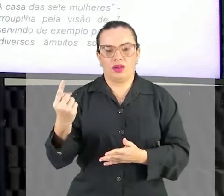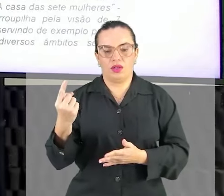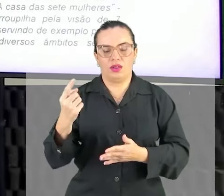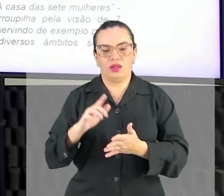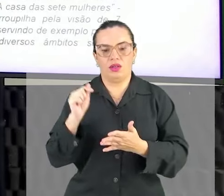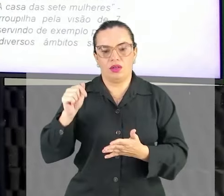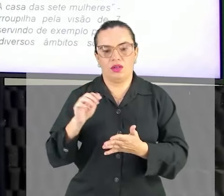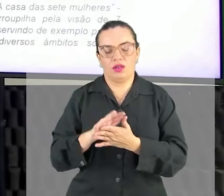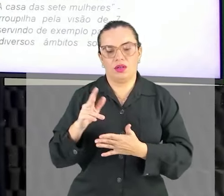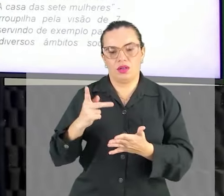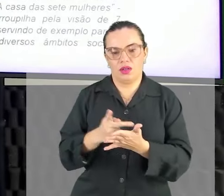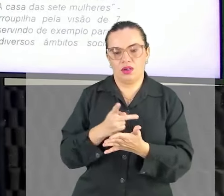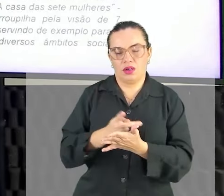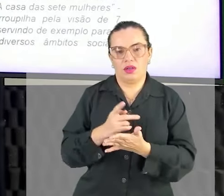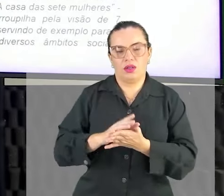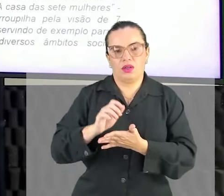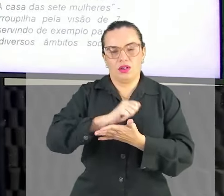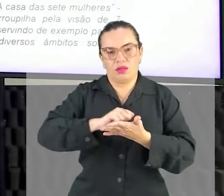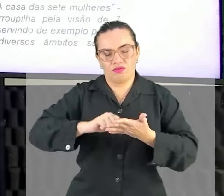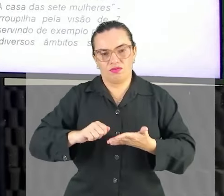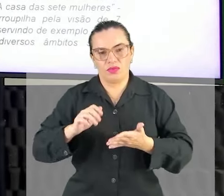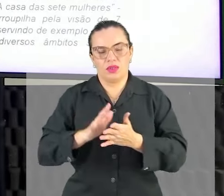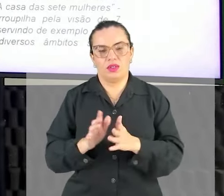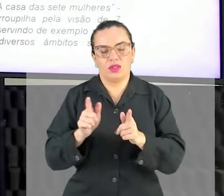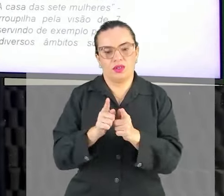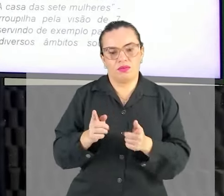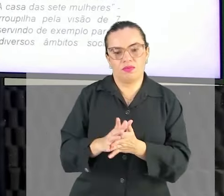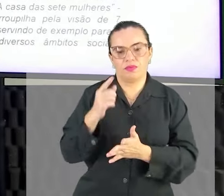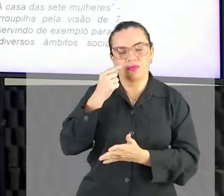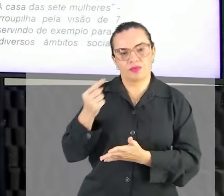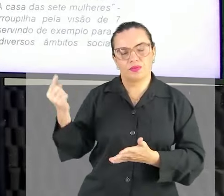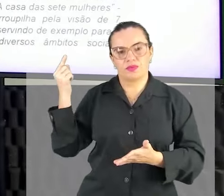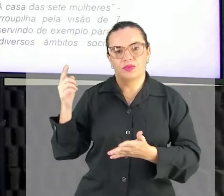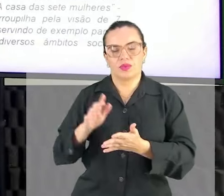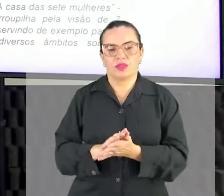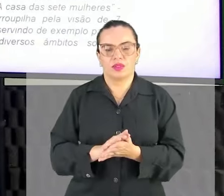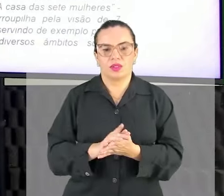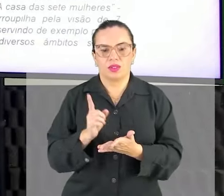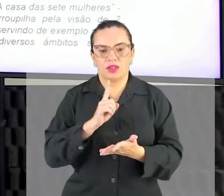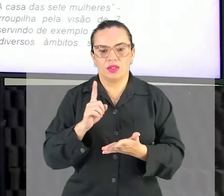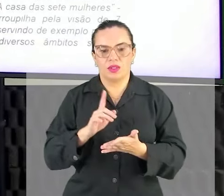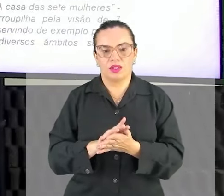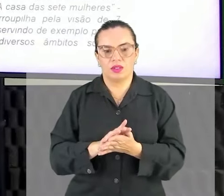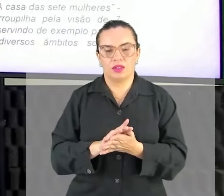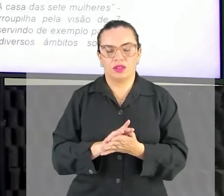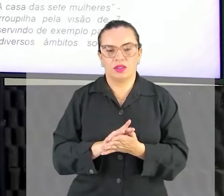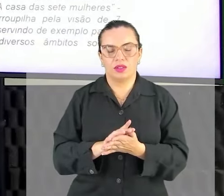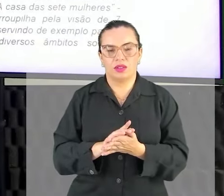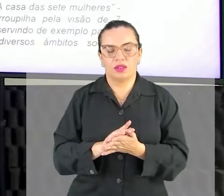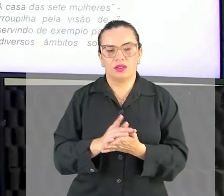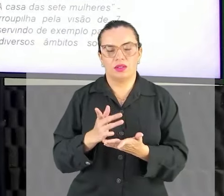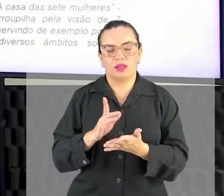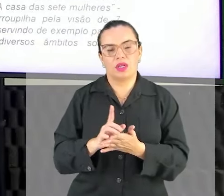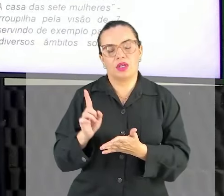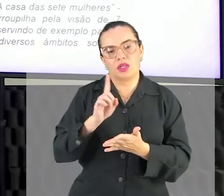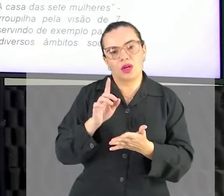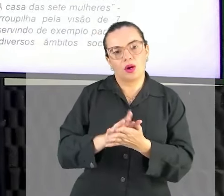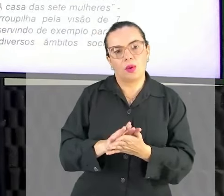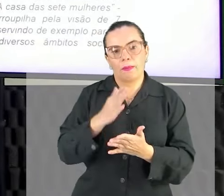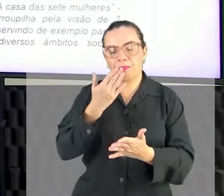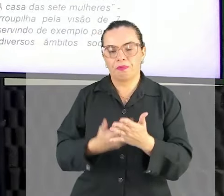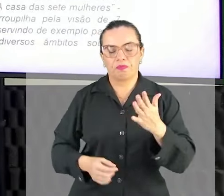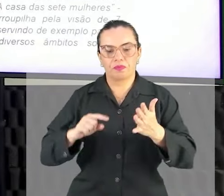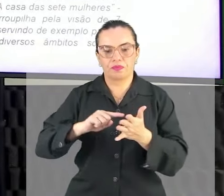cometeu um desvio de ordem ortográfica. Até aqui, isso não é o suficiente para despontuar, tá certo?